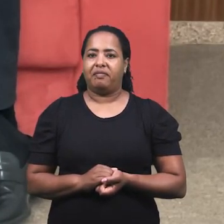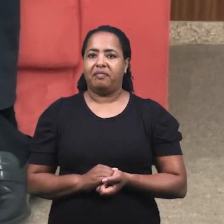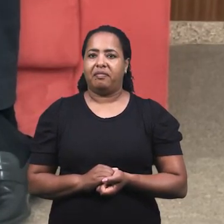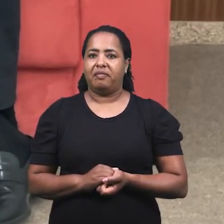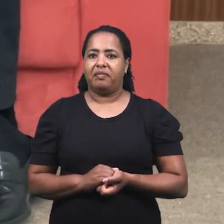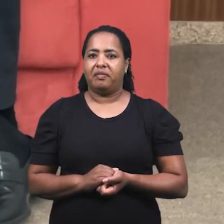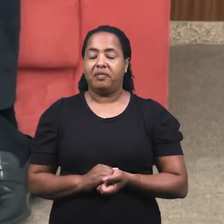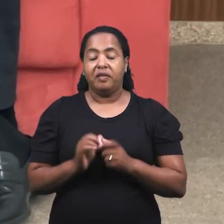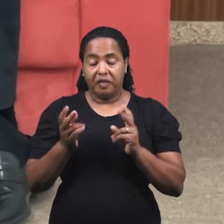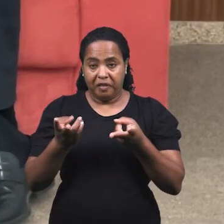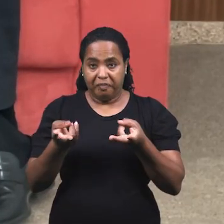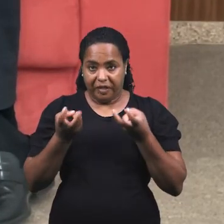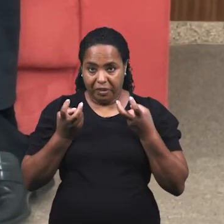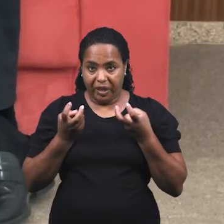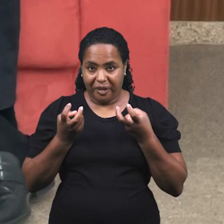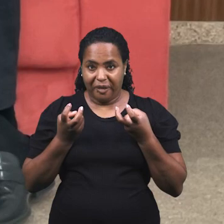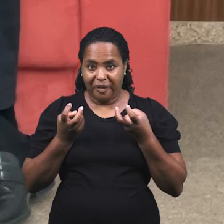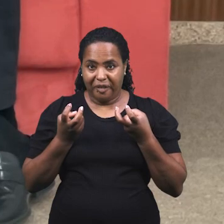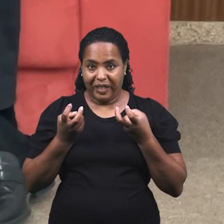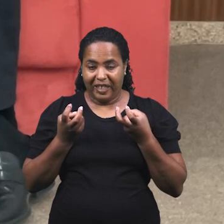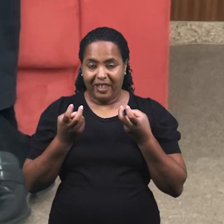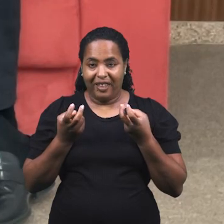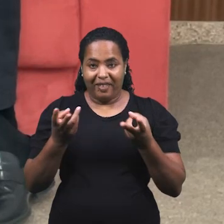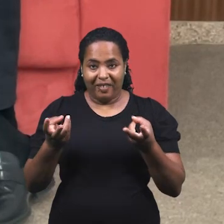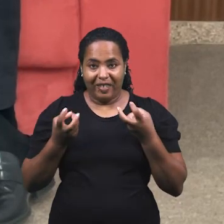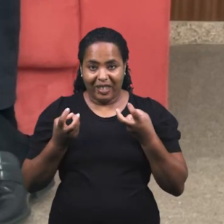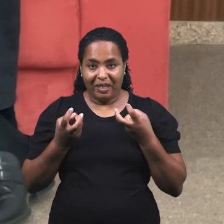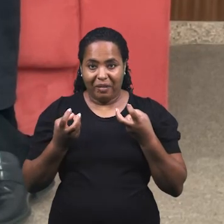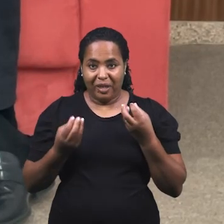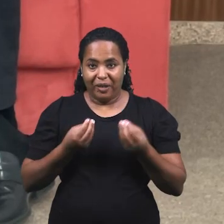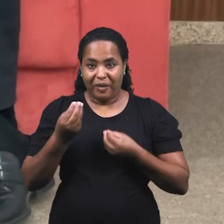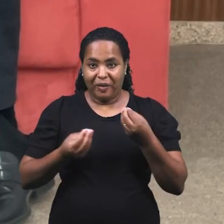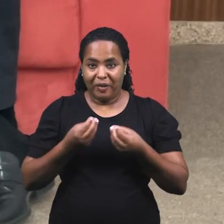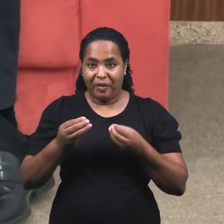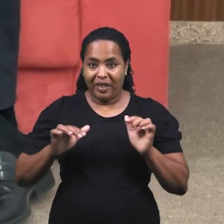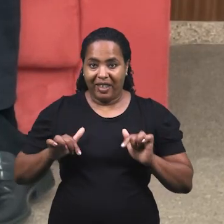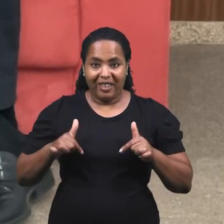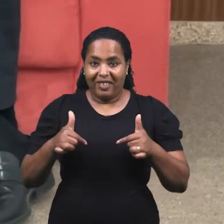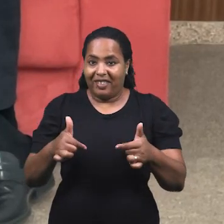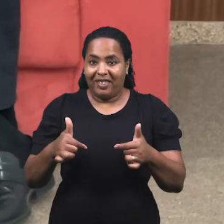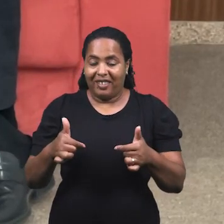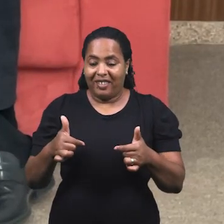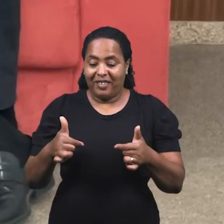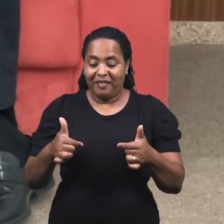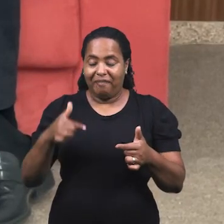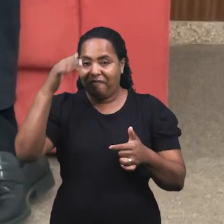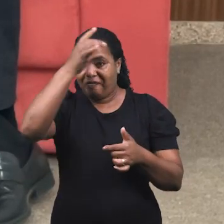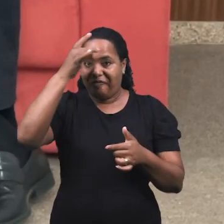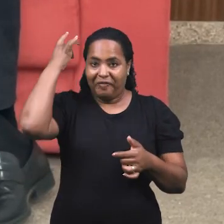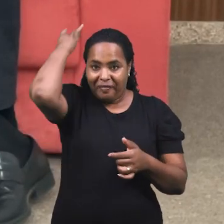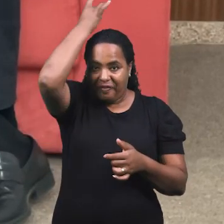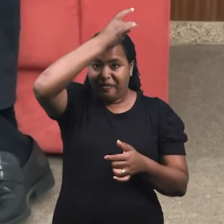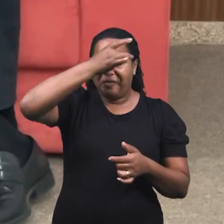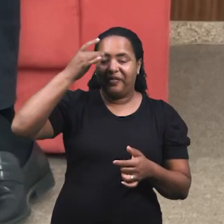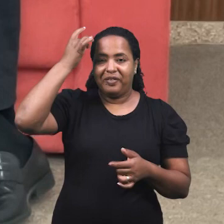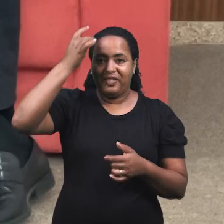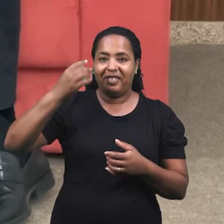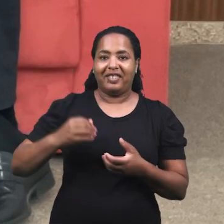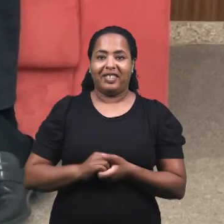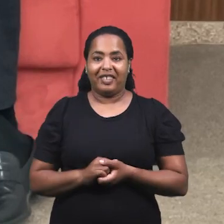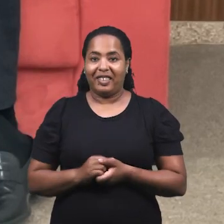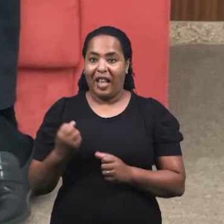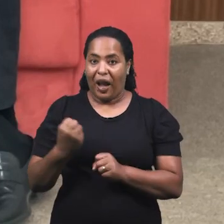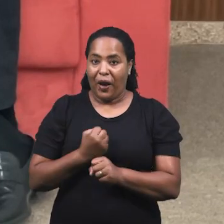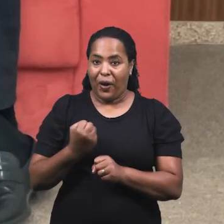estão percebendo o que o Senhor está fazendo através do Espírito Santo, aonde o Senhor está